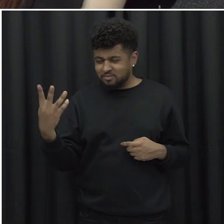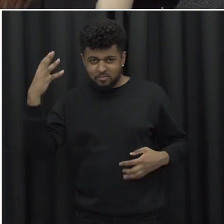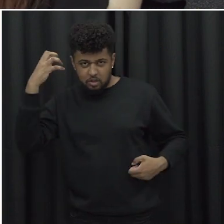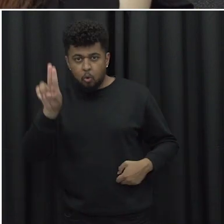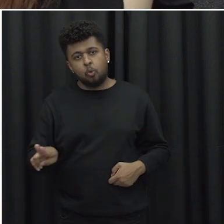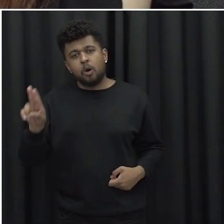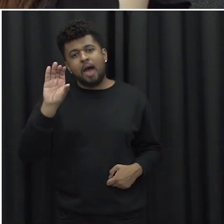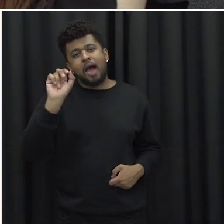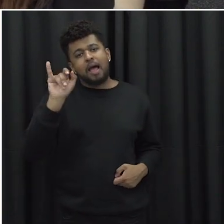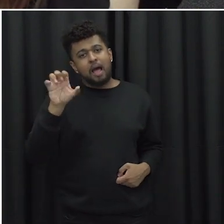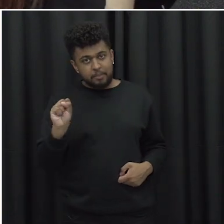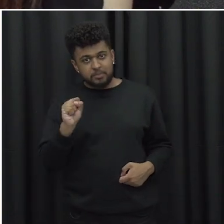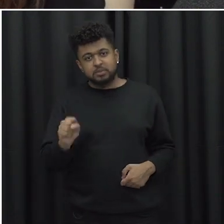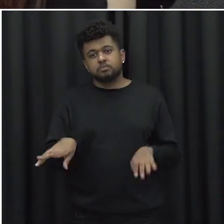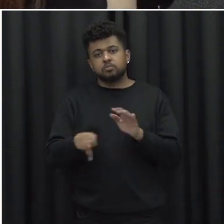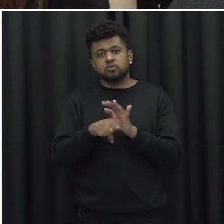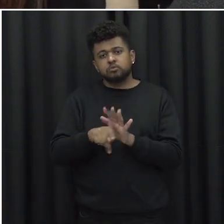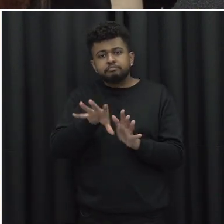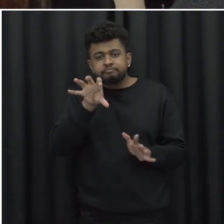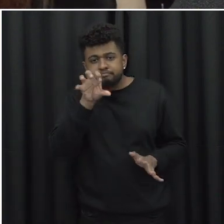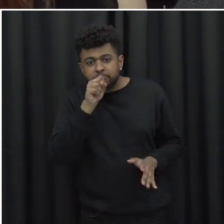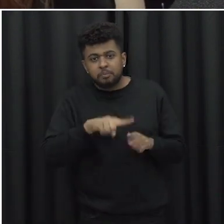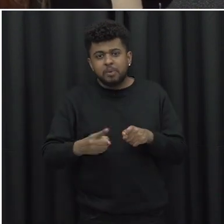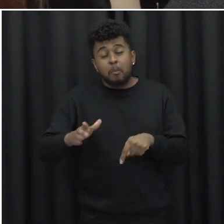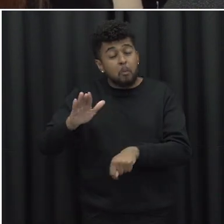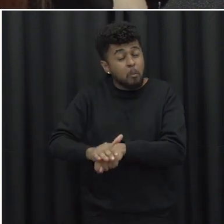macacos que utilizavam cannabis pela via